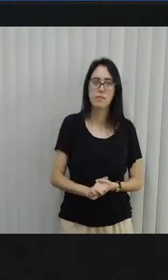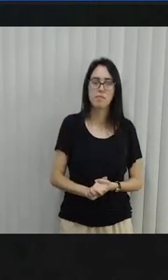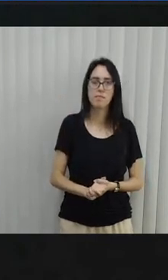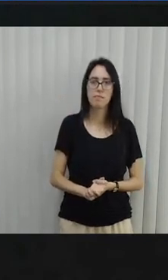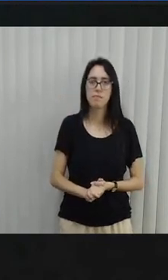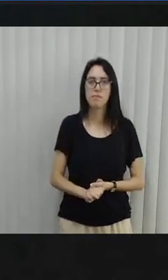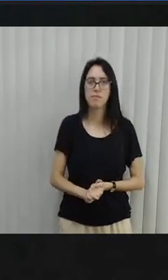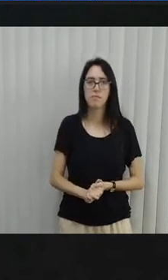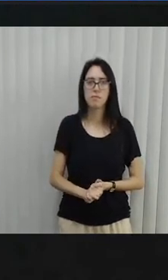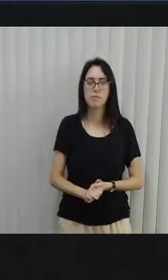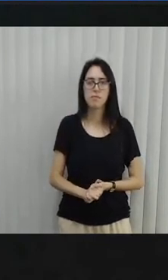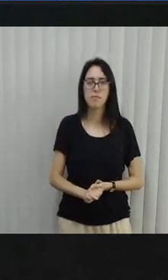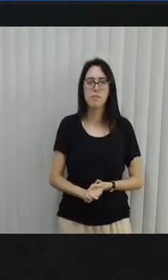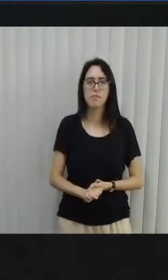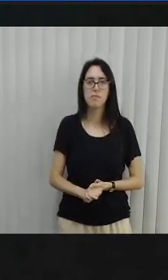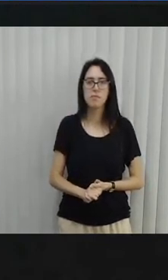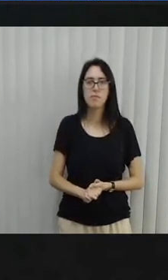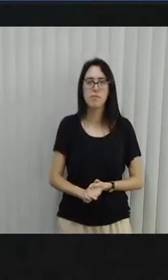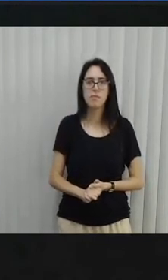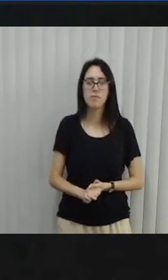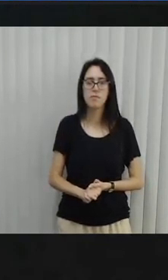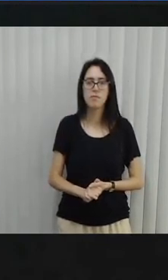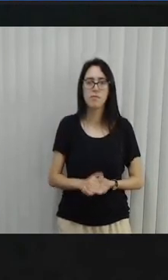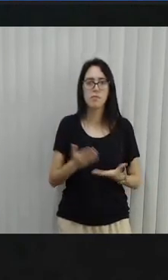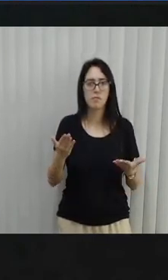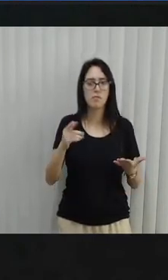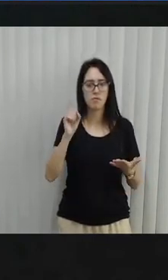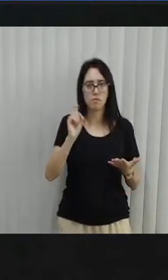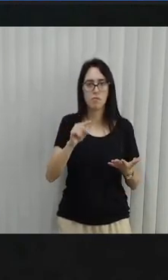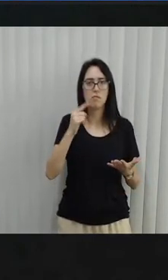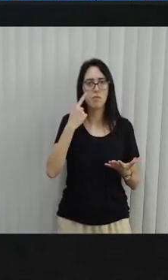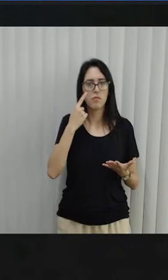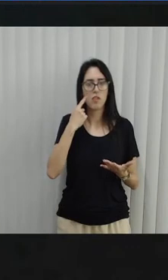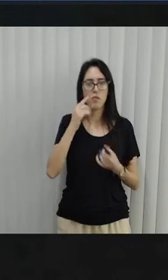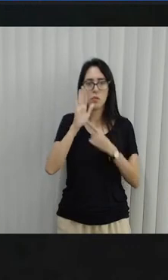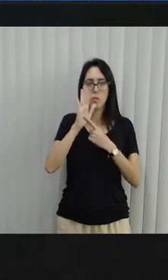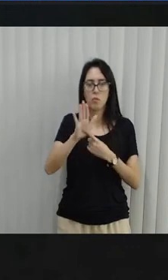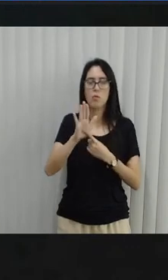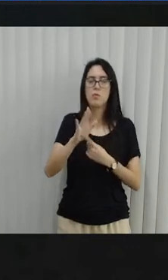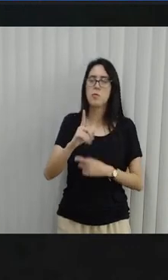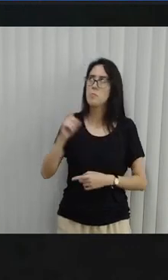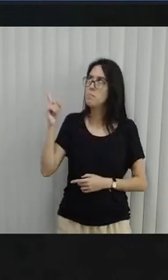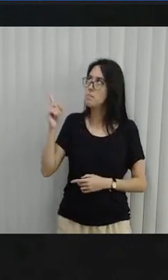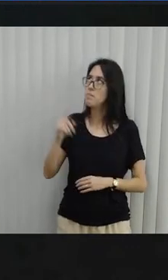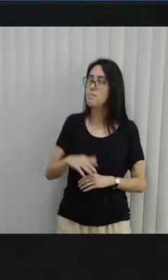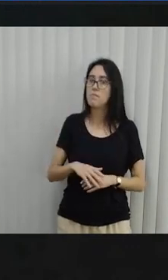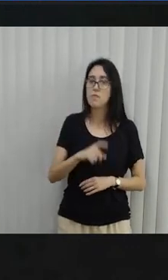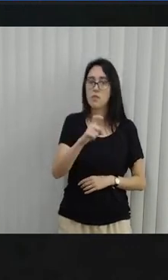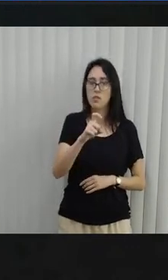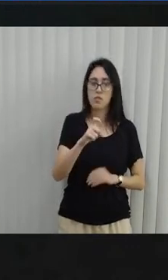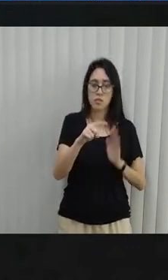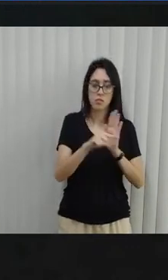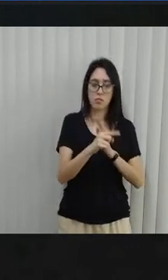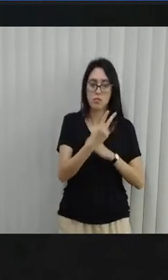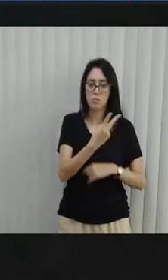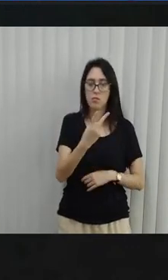agora. Então, depois que eu posiciono ele, eu tenho esse código aqui, ó, vá para X, menos